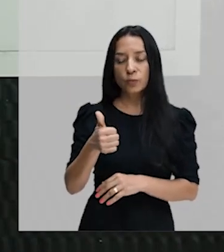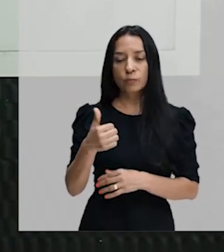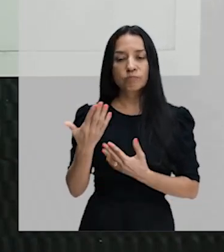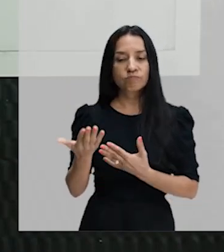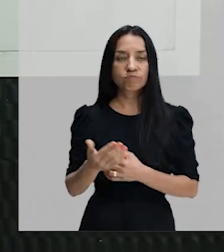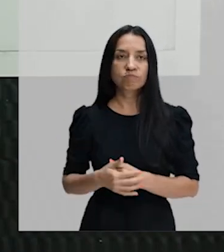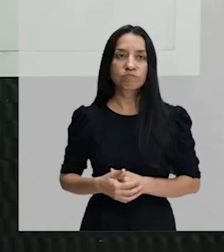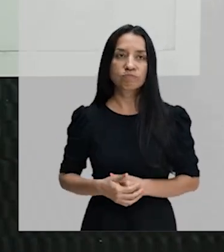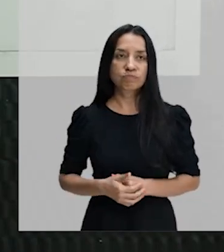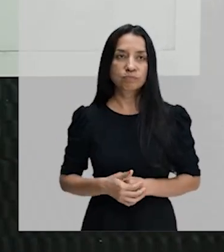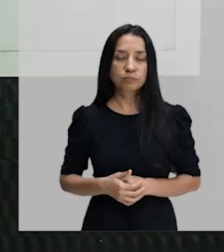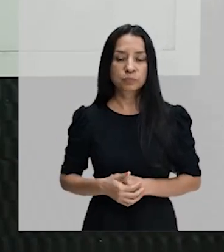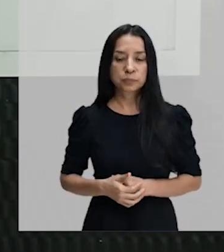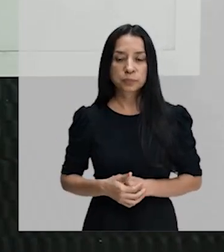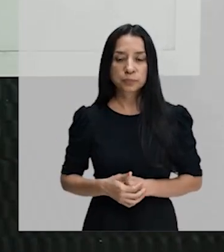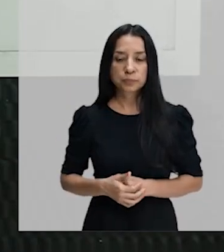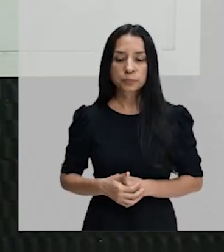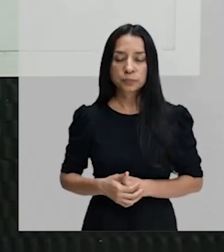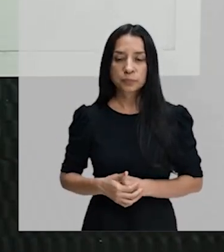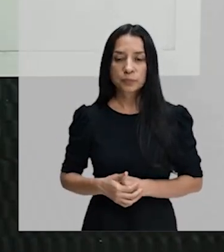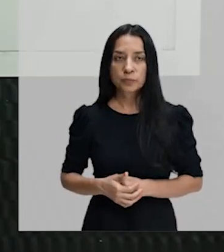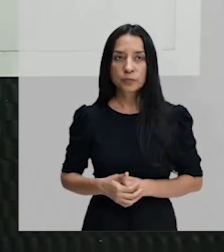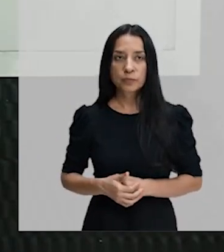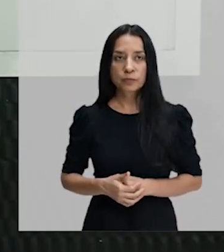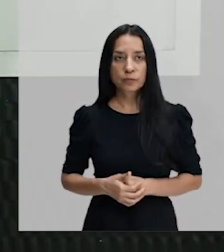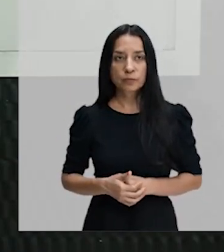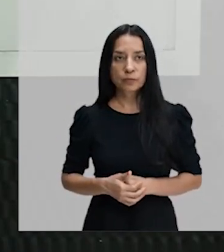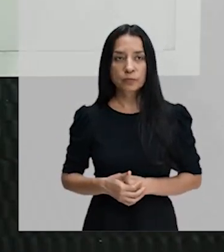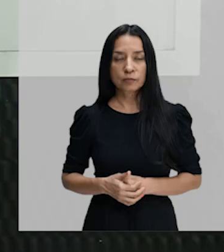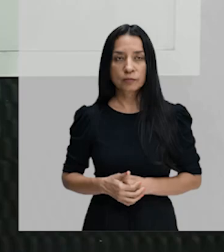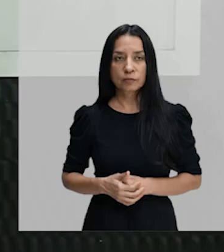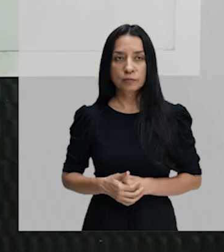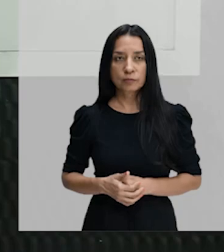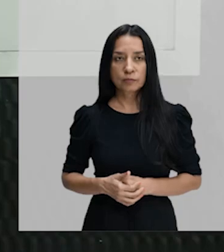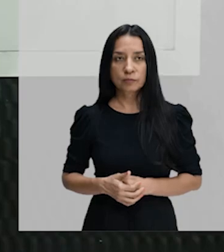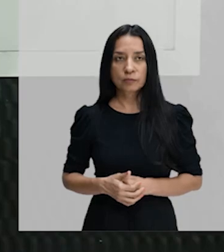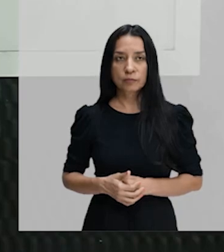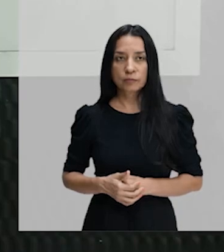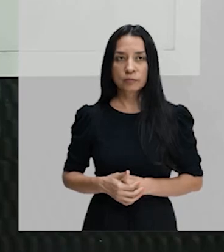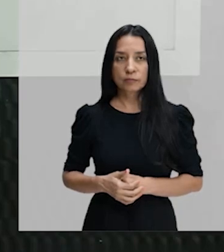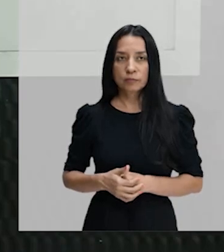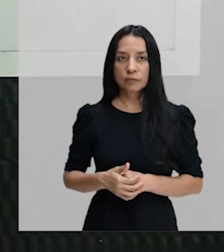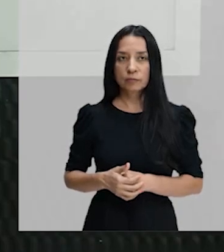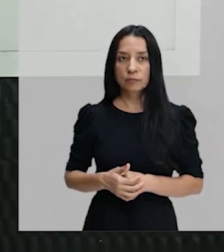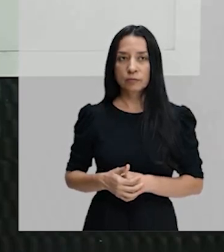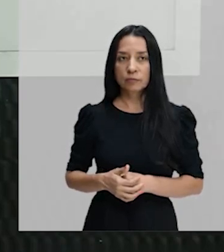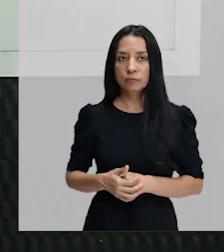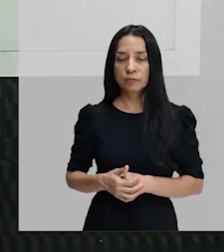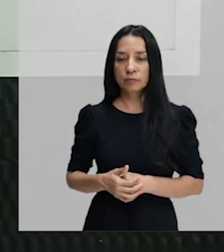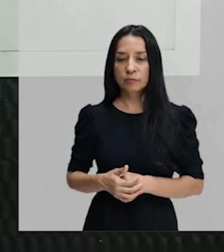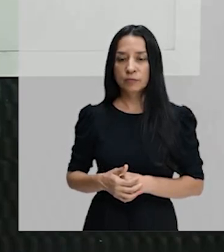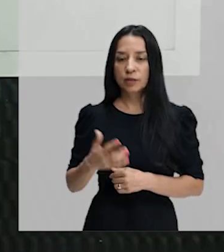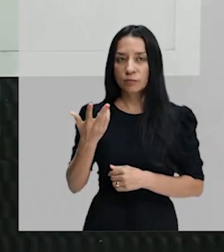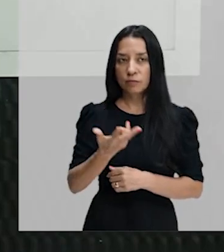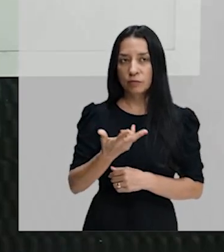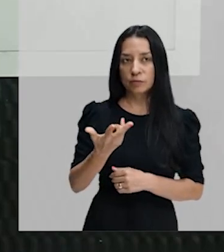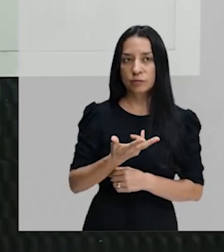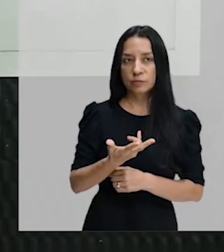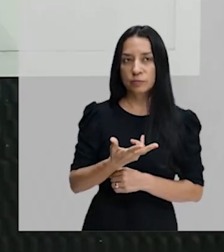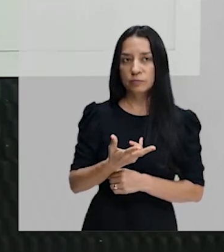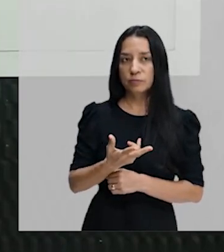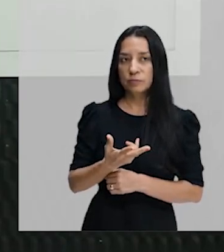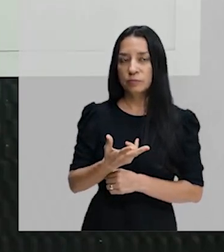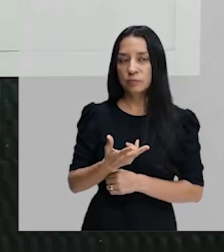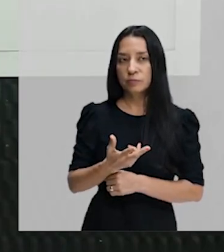então para F1 a velocidade vai ser comprimento de onda vezes